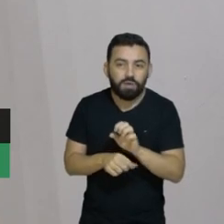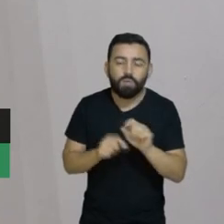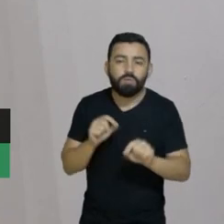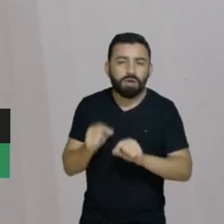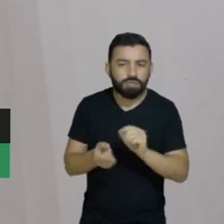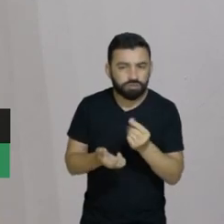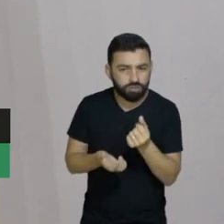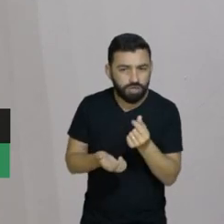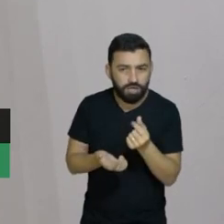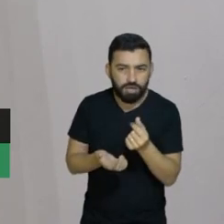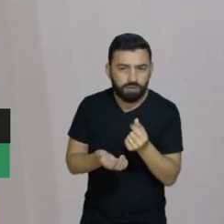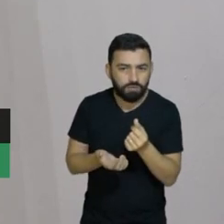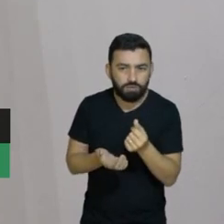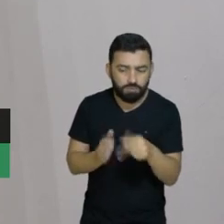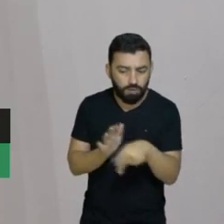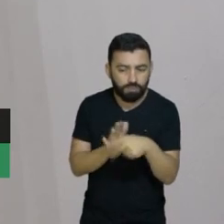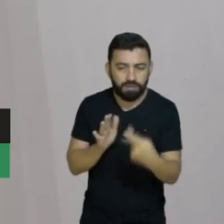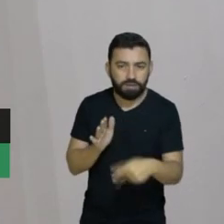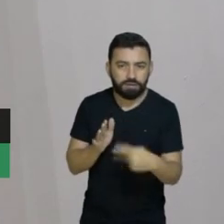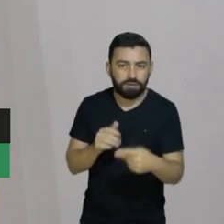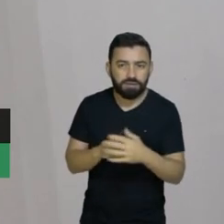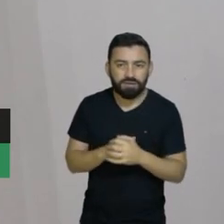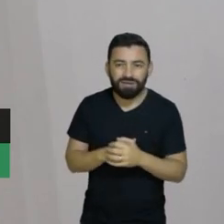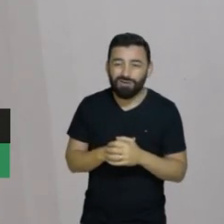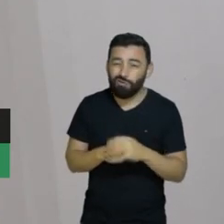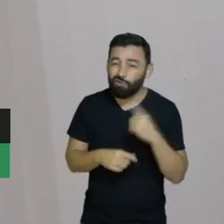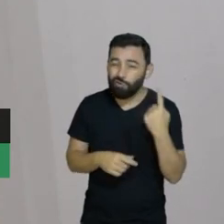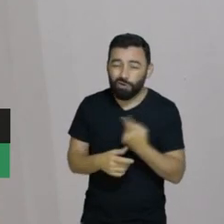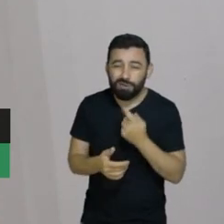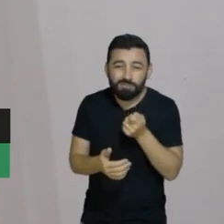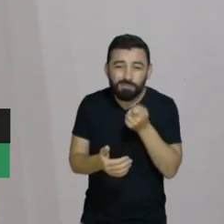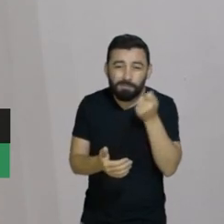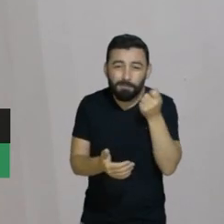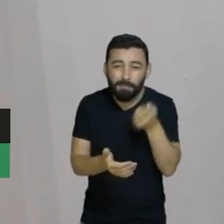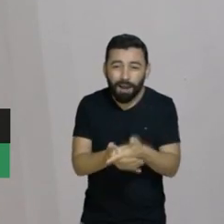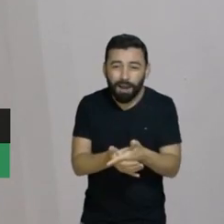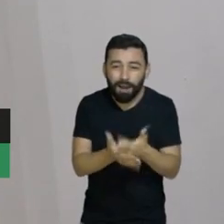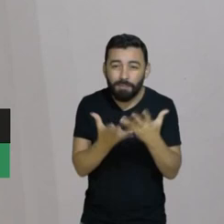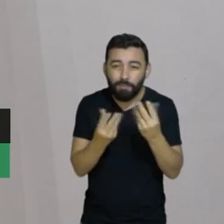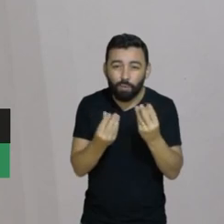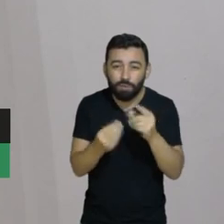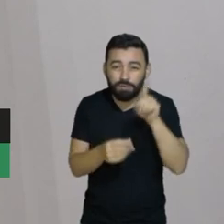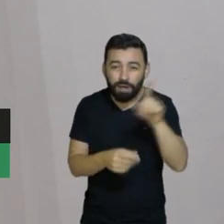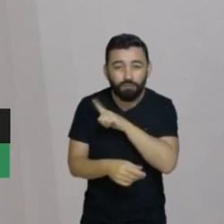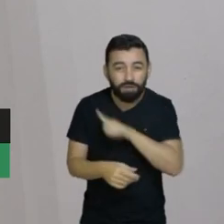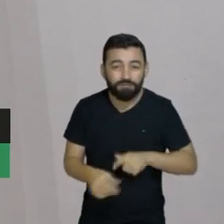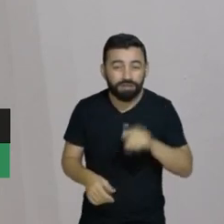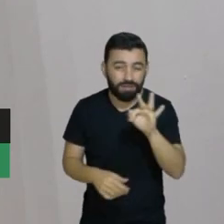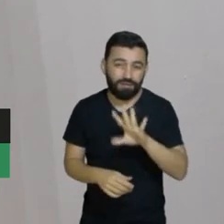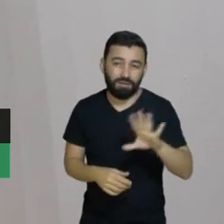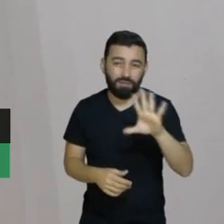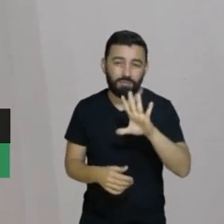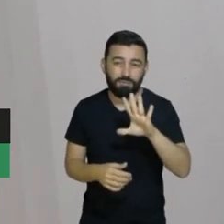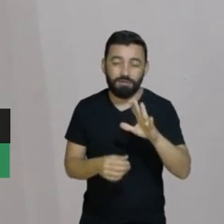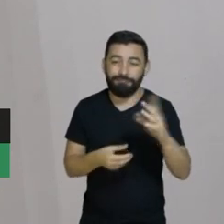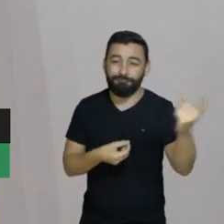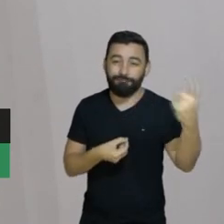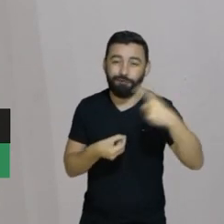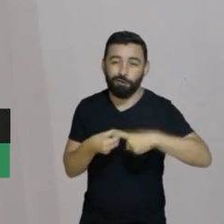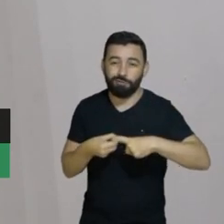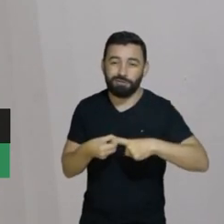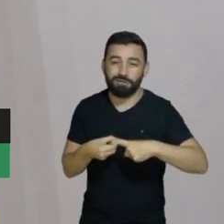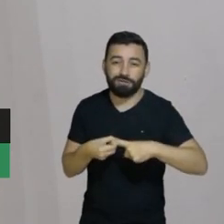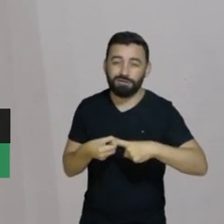investimento. Nós contribuímos muito para a União e recebemos